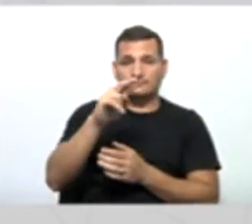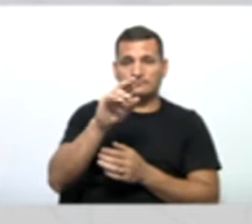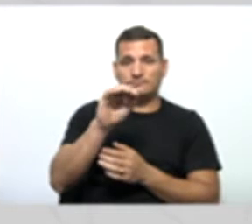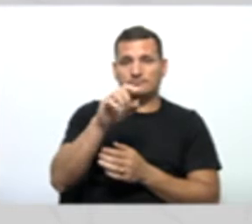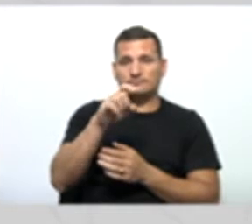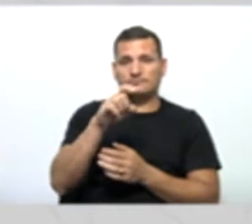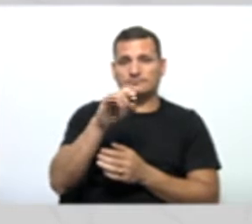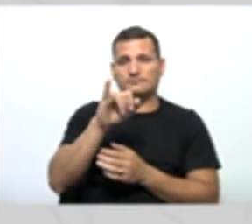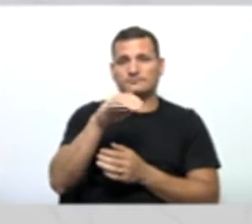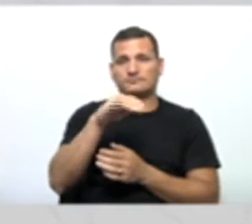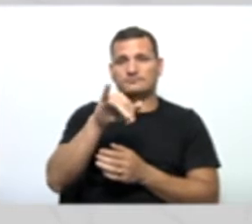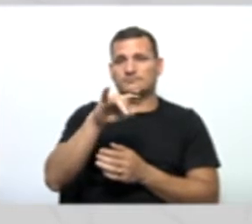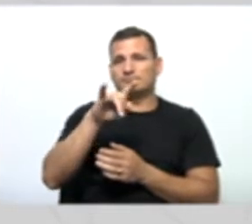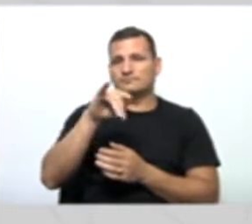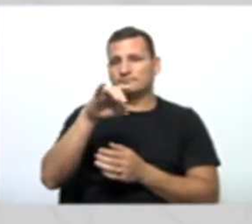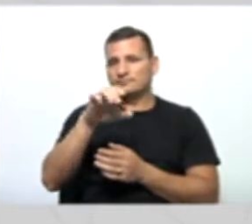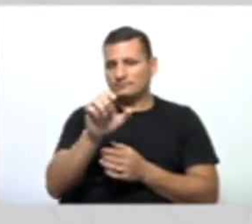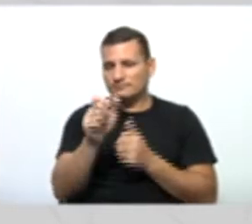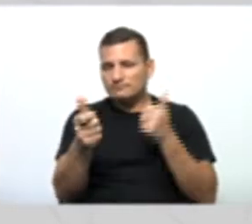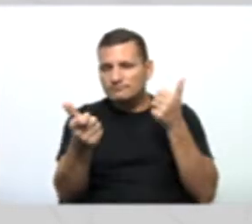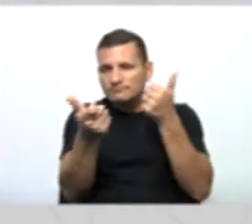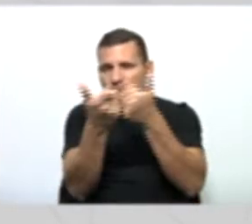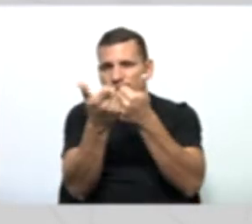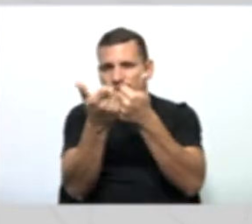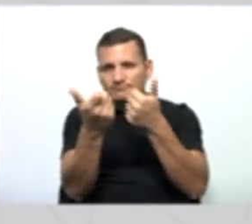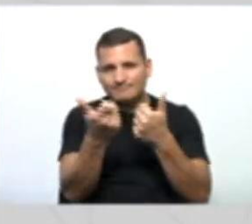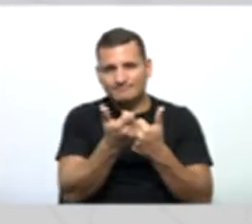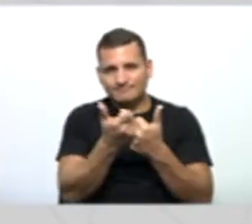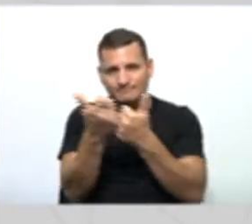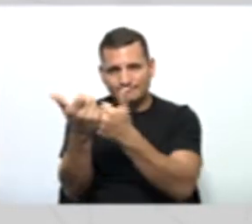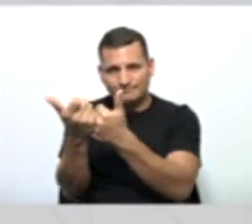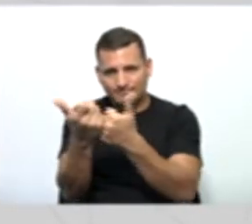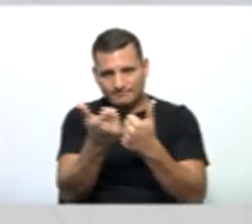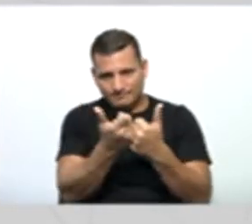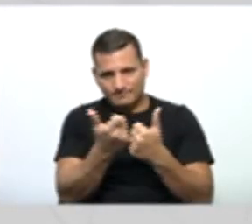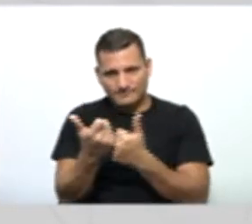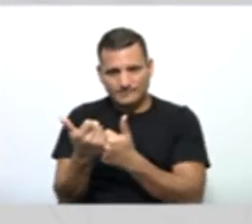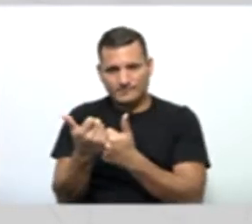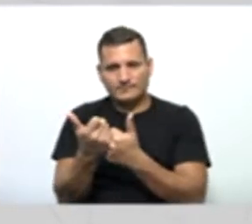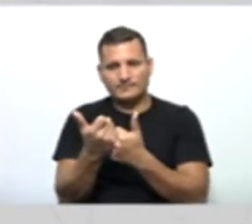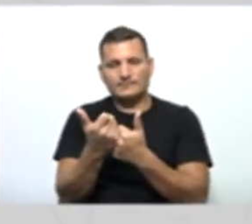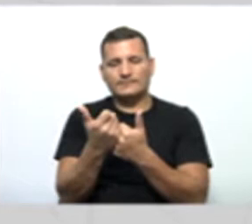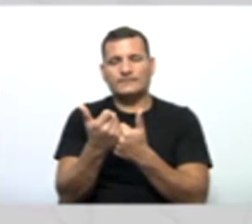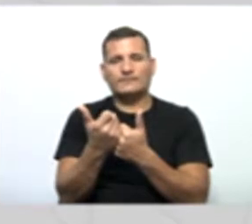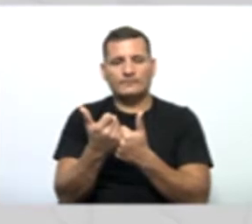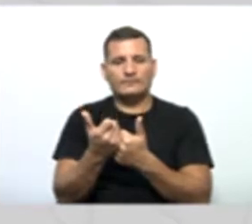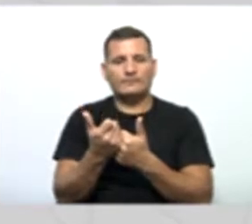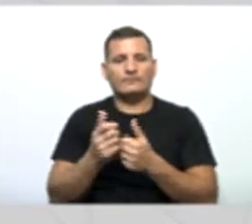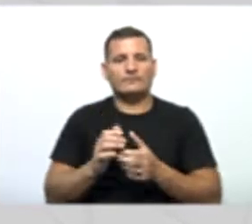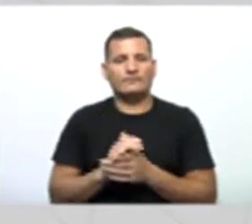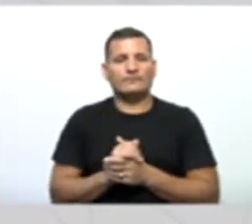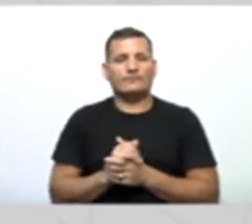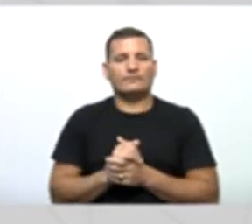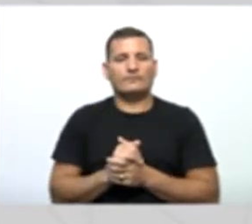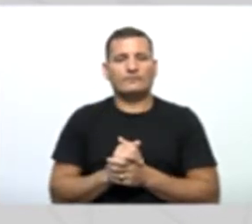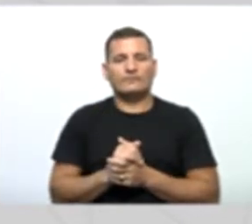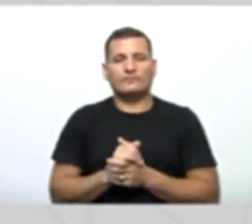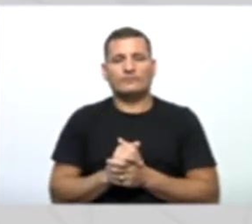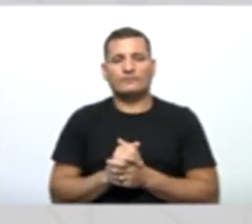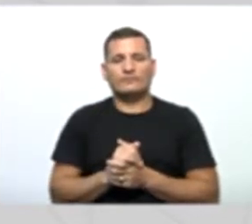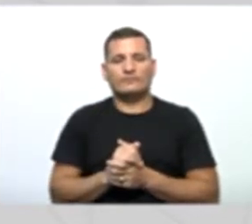proximidade, gente, muito importante. Vamos colocar alguns exemplos para vocês, mas em geral é esse,